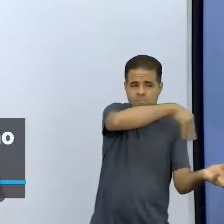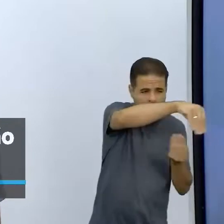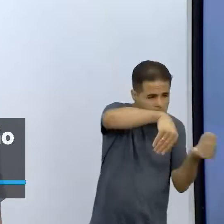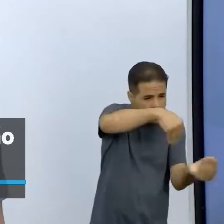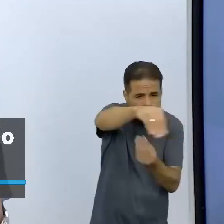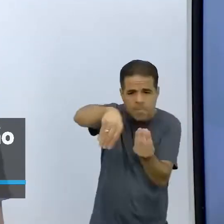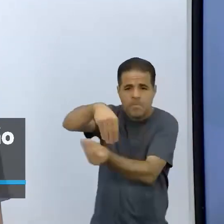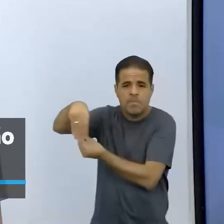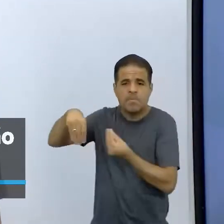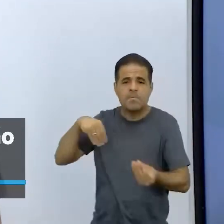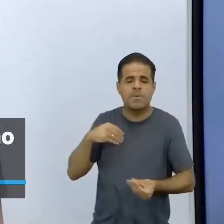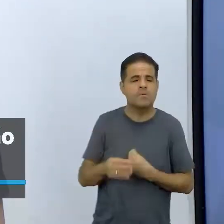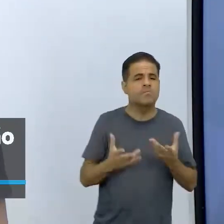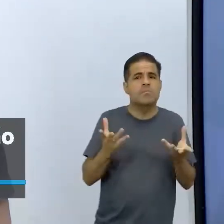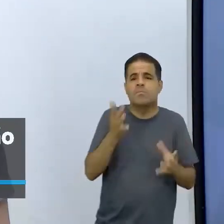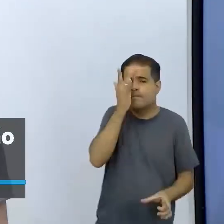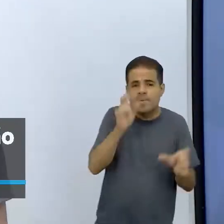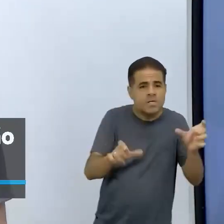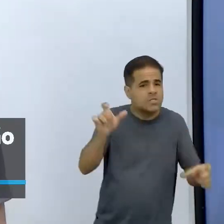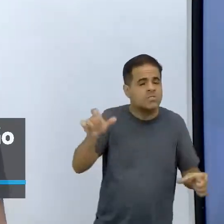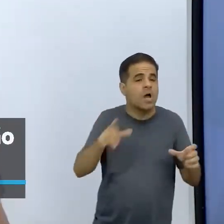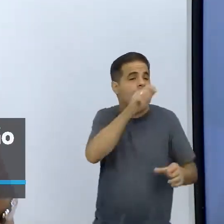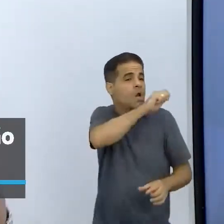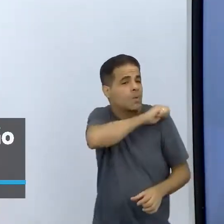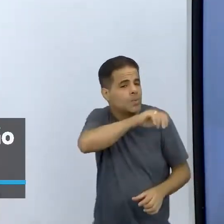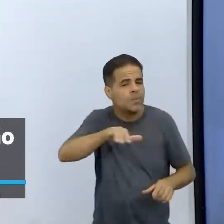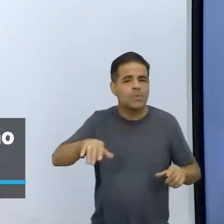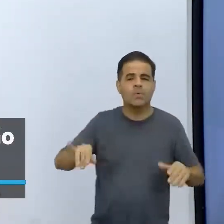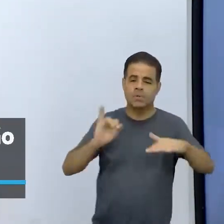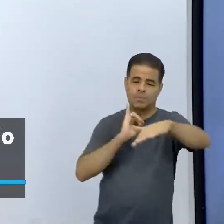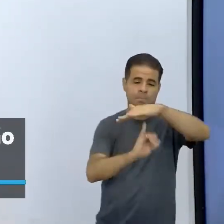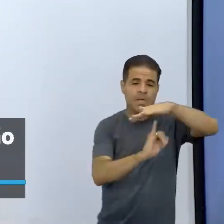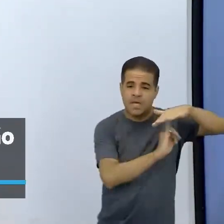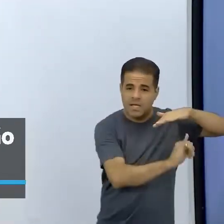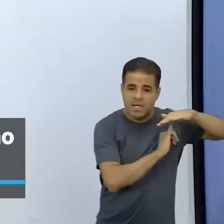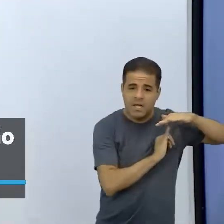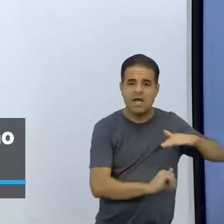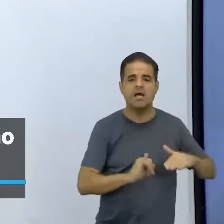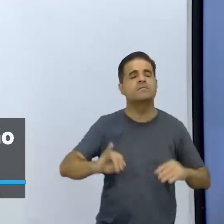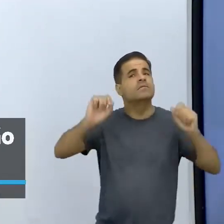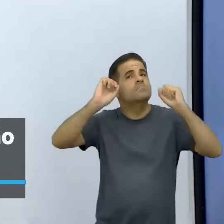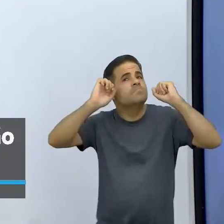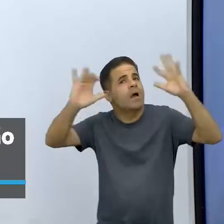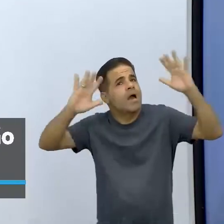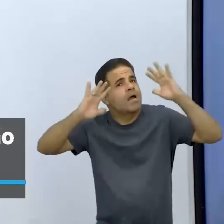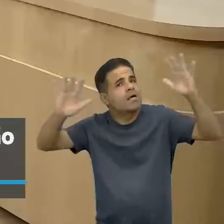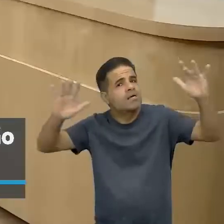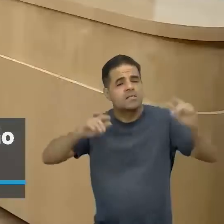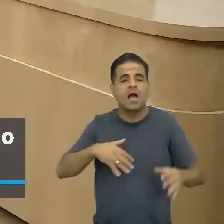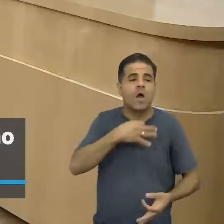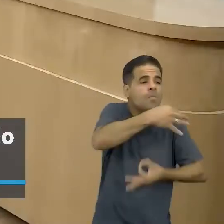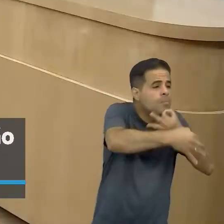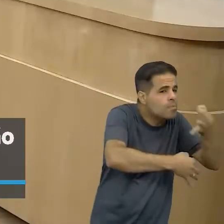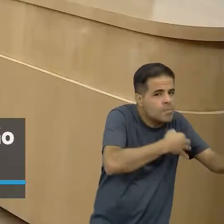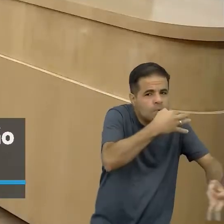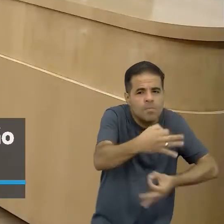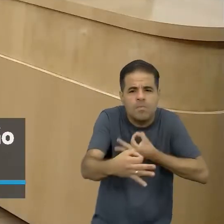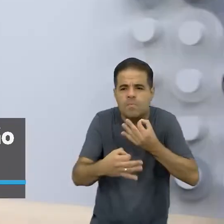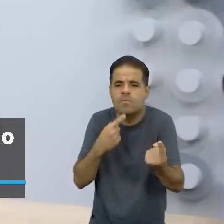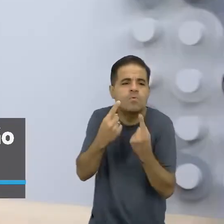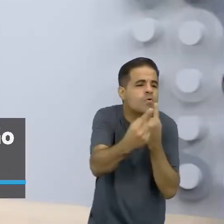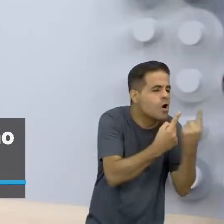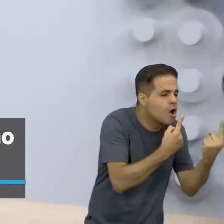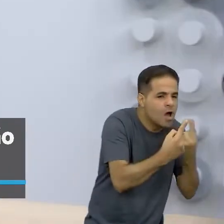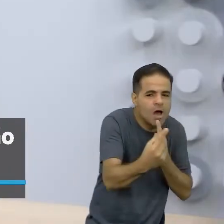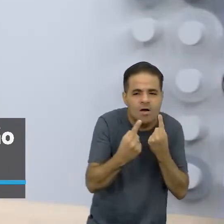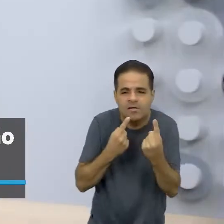grande aí, com muitos alunos imigrantes, também é legal pensar nisso e ouvir o depoimento deles, né? E você